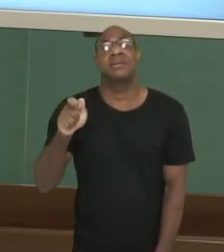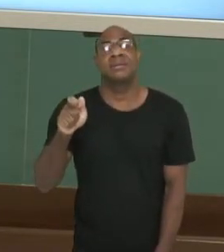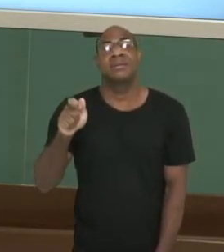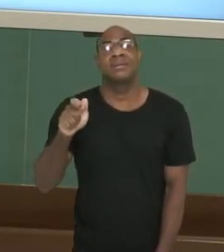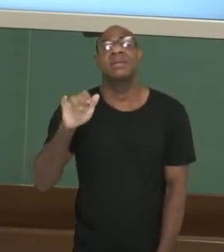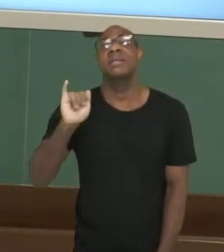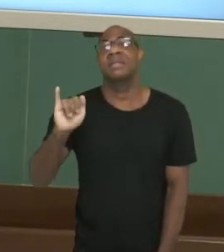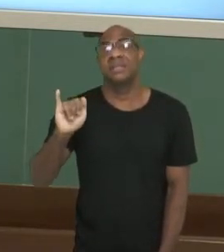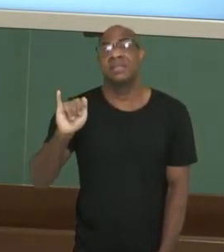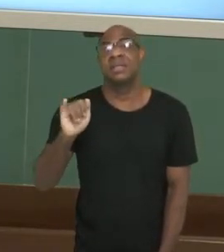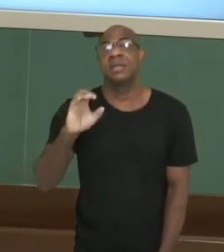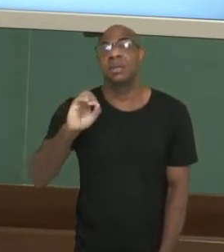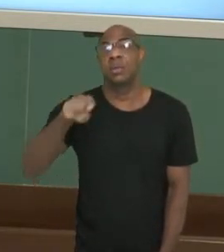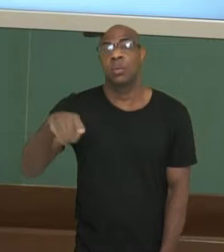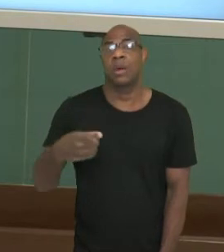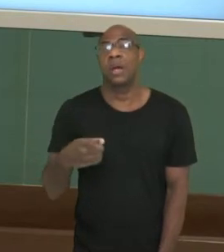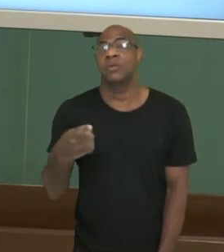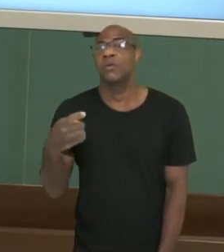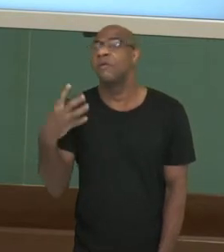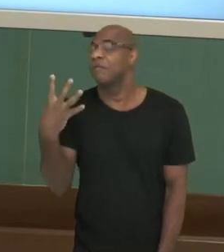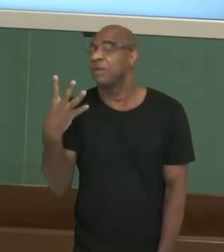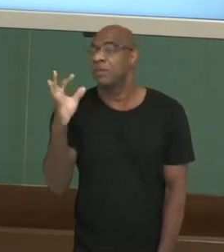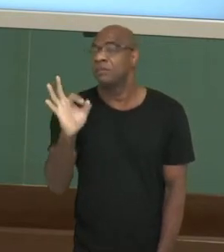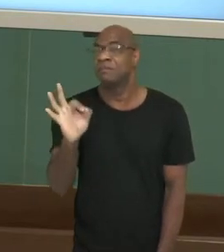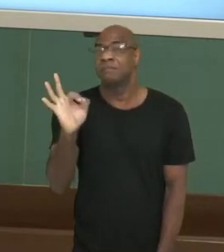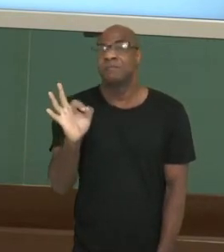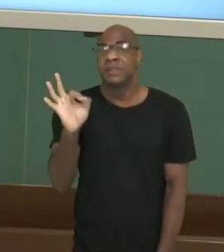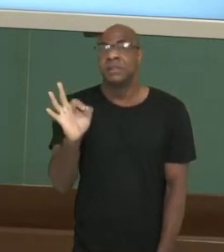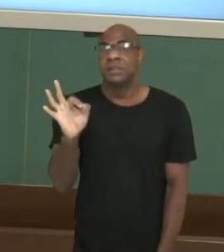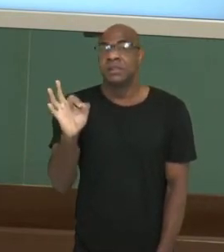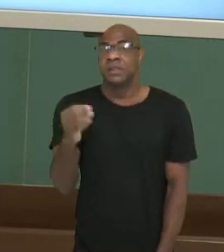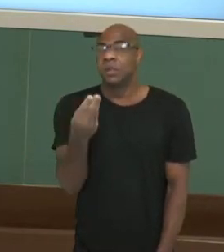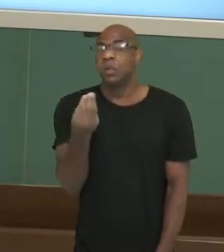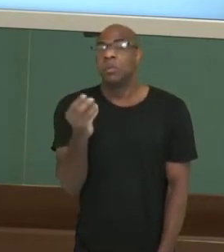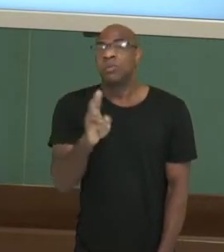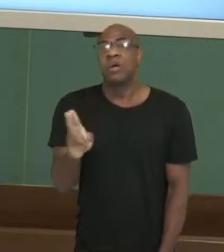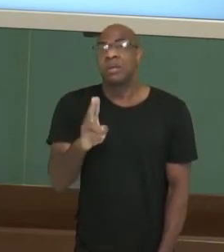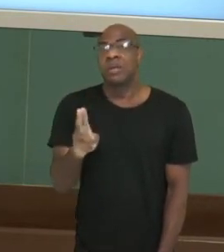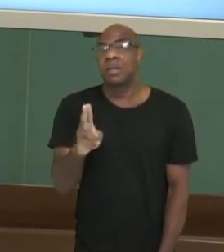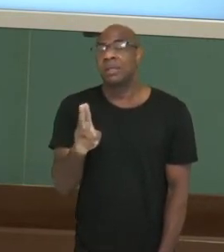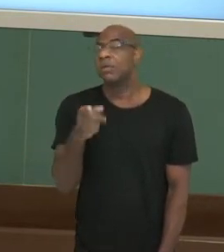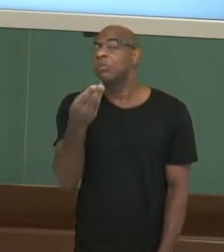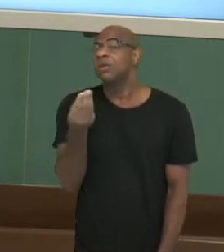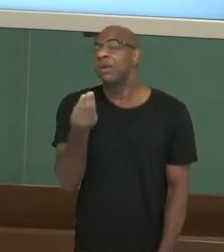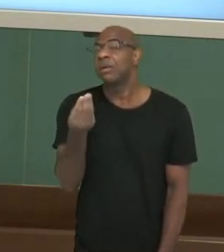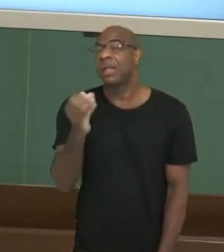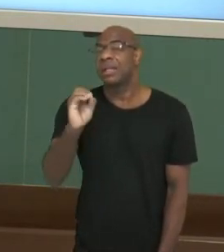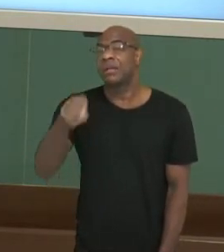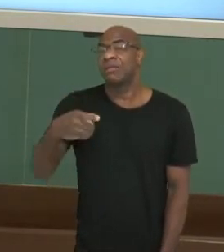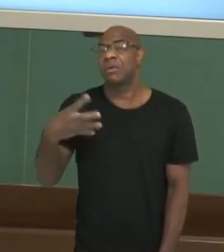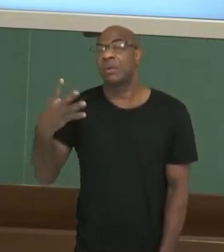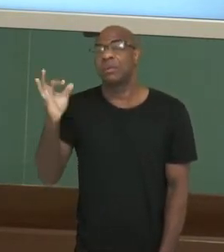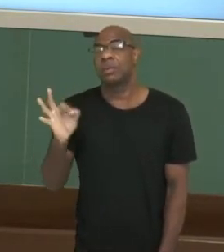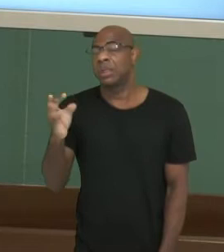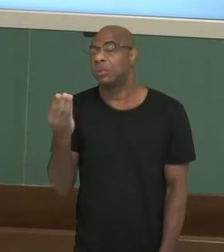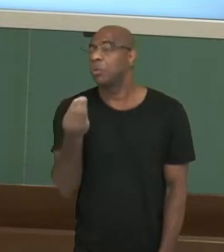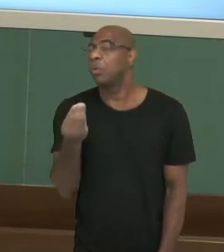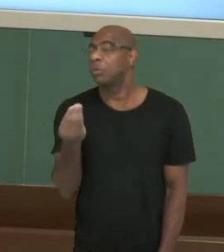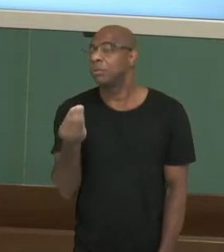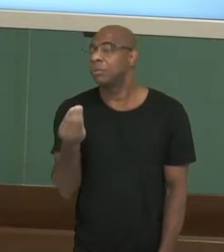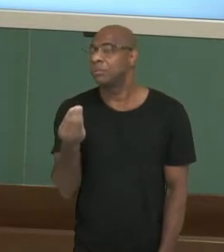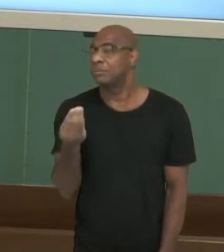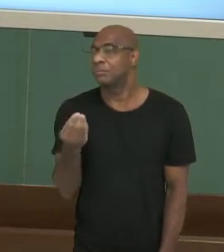Então, tá batendo o tempo, as unidades. Então, você vai usar 0,4%? Lembra que não